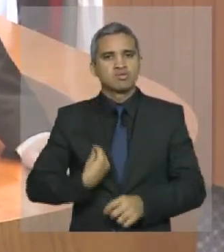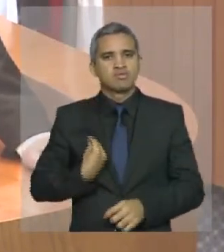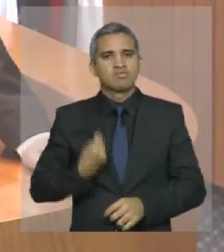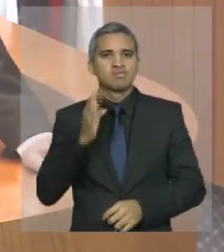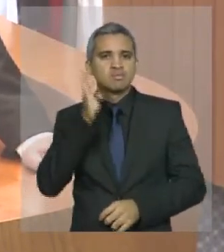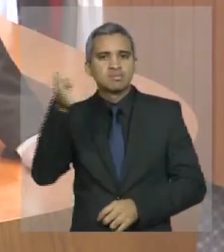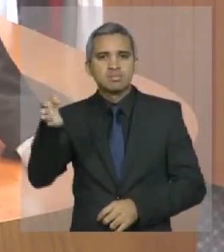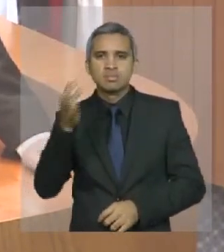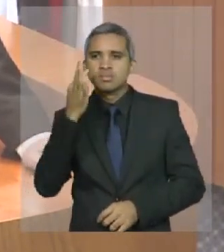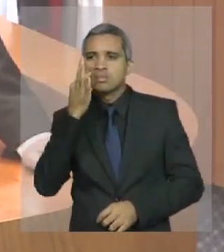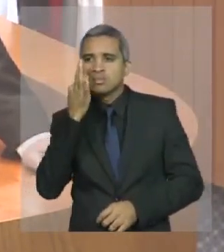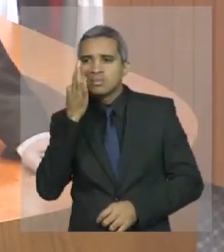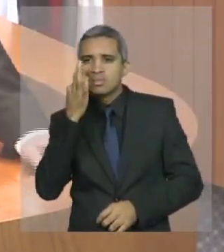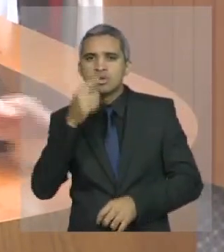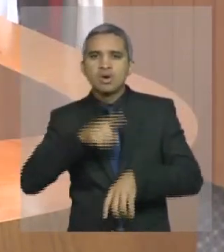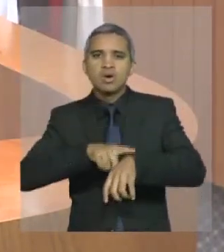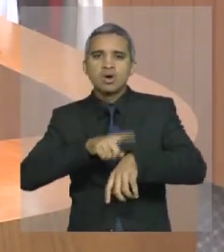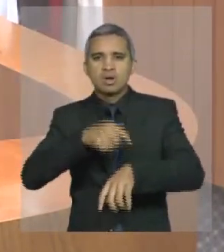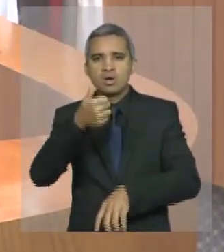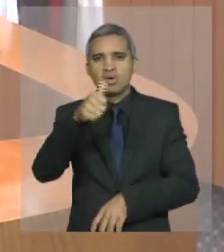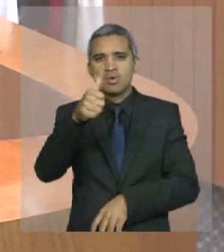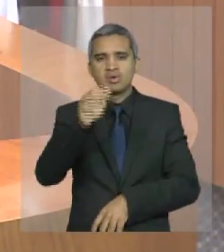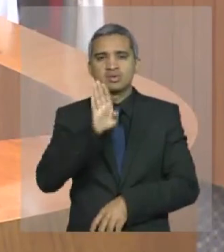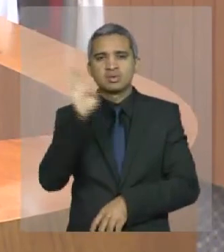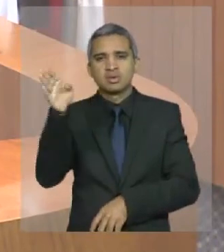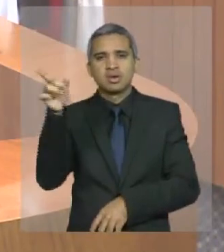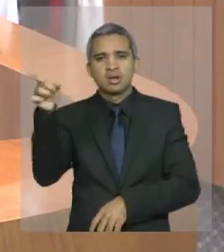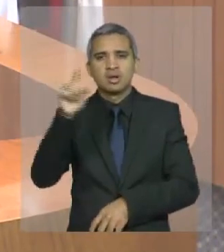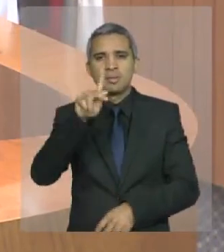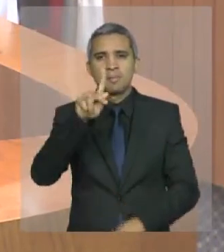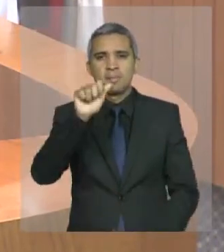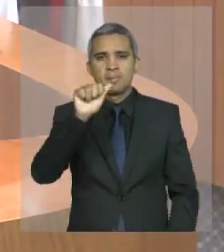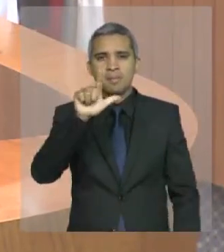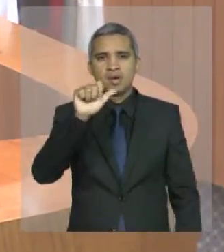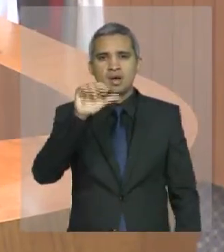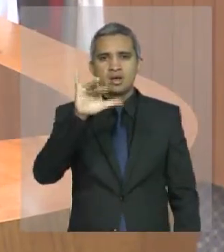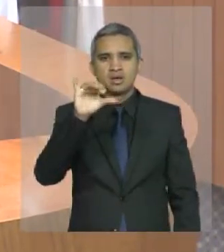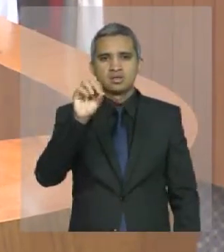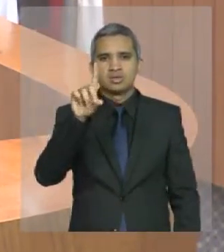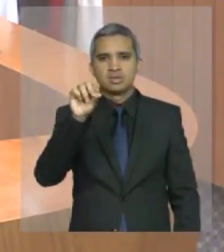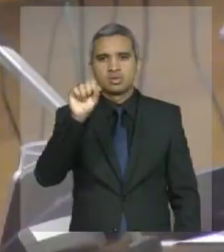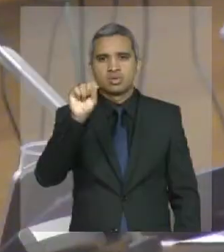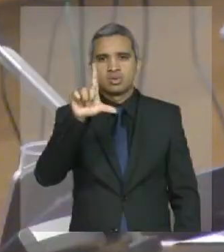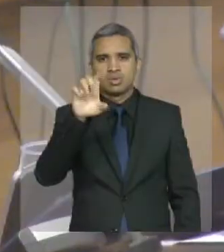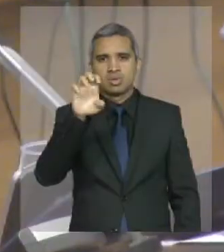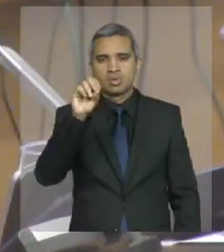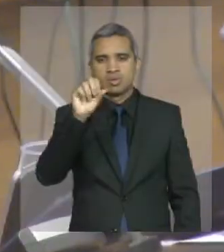ato solene hoje, às 11 horas, no Palácio dos Leões. Era o que tinha a relatar, senhor presidente.